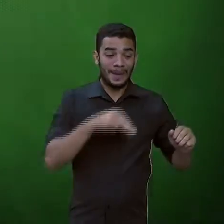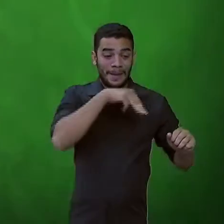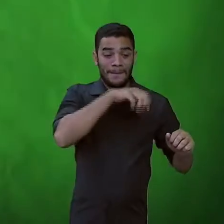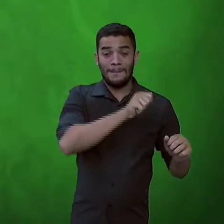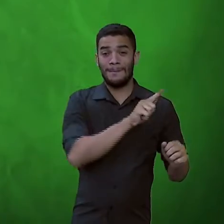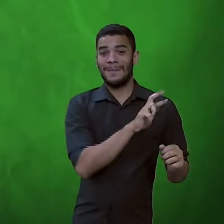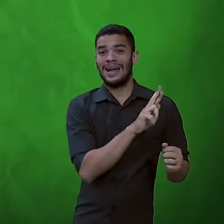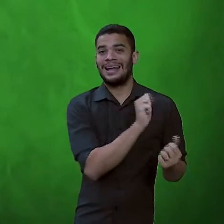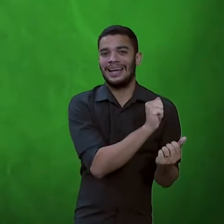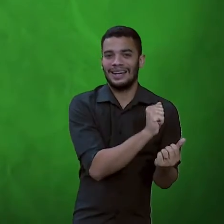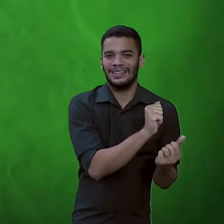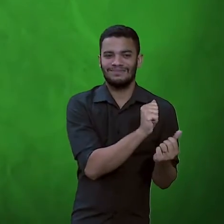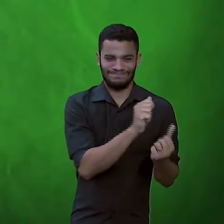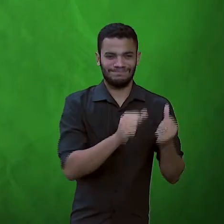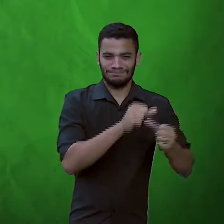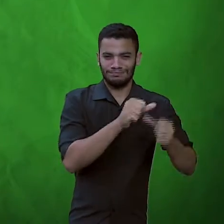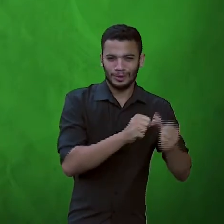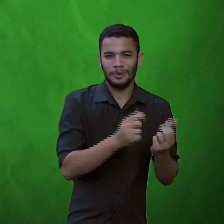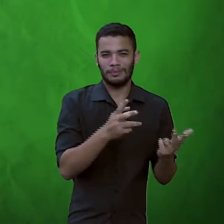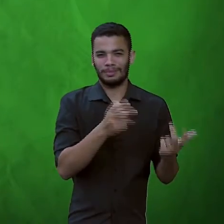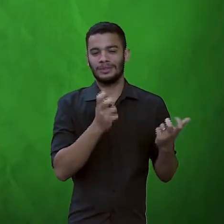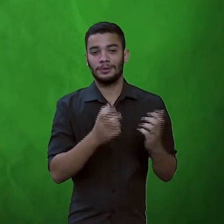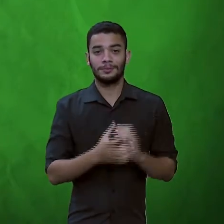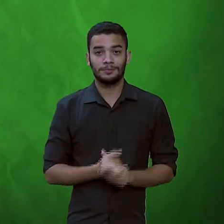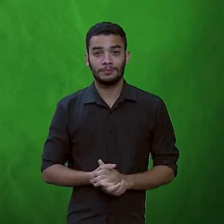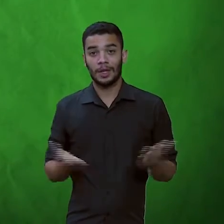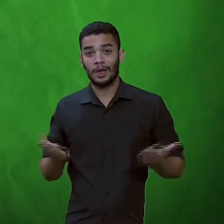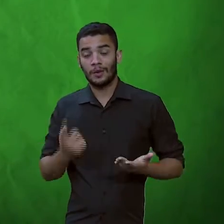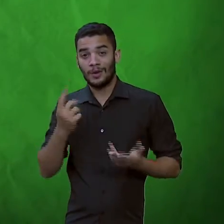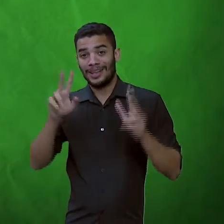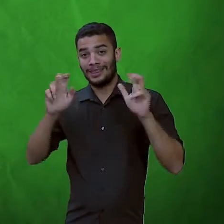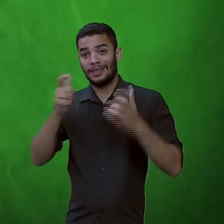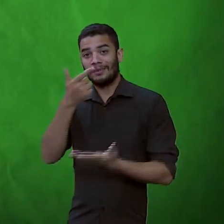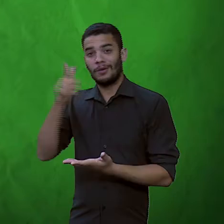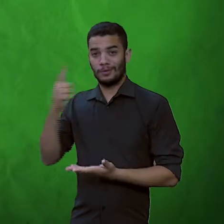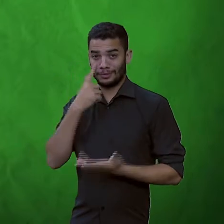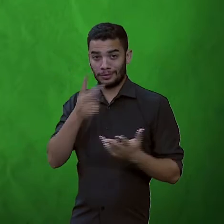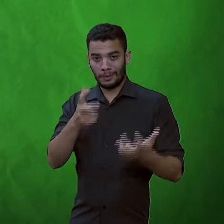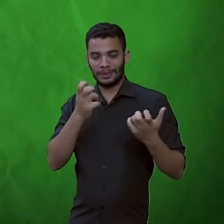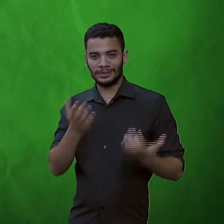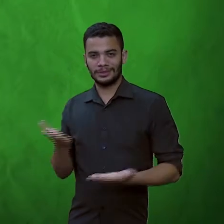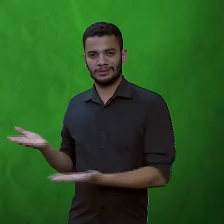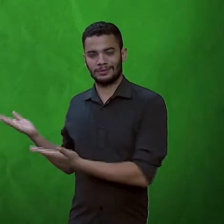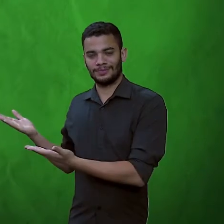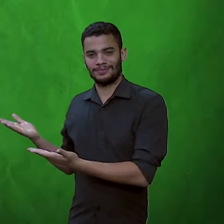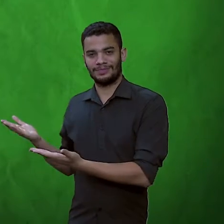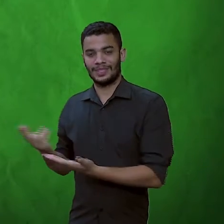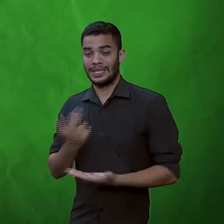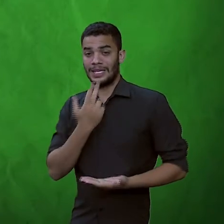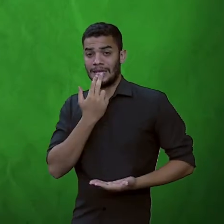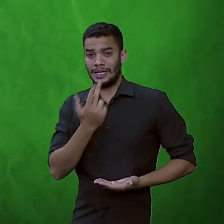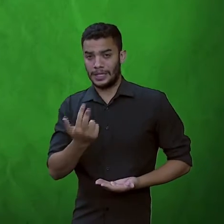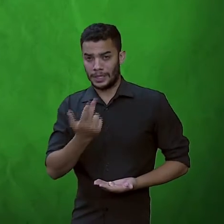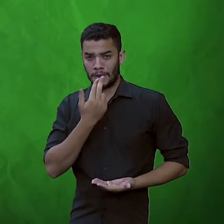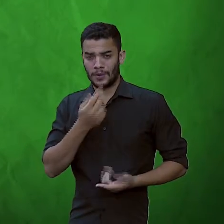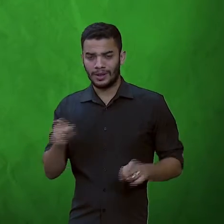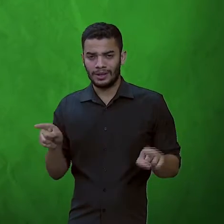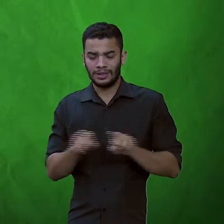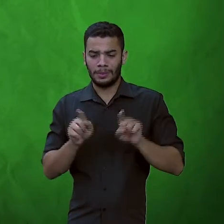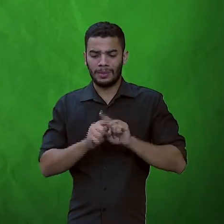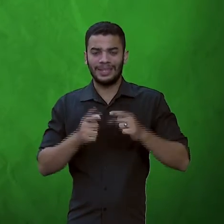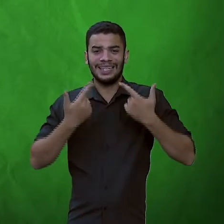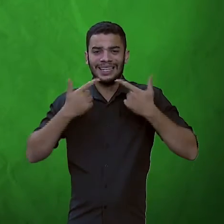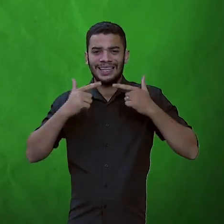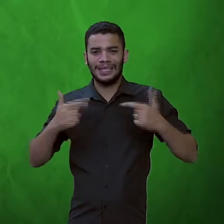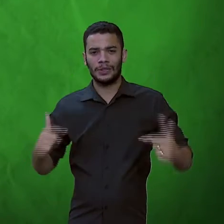conteúdo, estudante. Agora, língua e linguagem. Então, o que é língua? Bem, nós já falamos que a língua é um